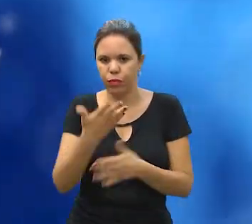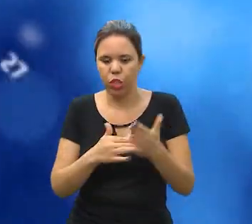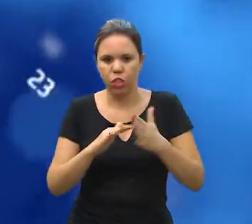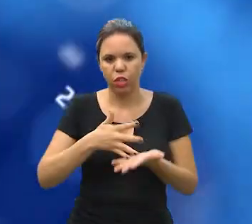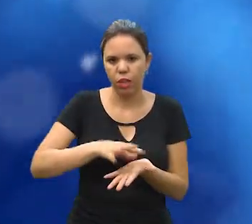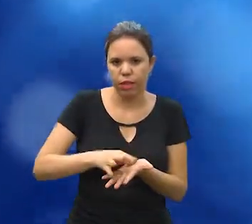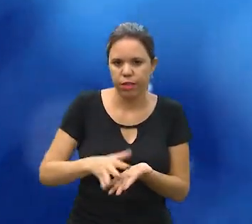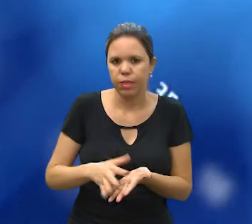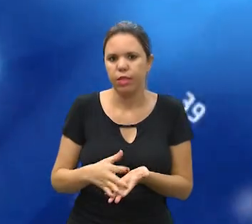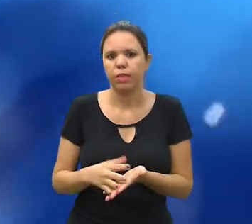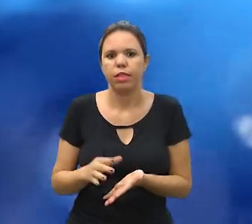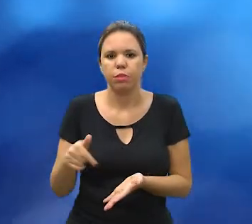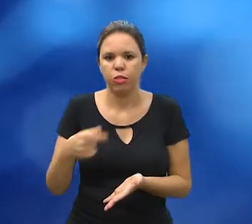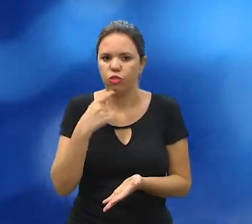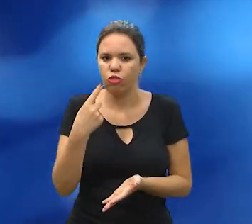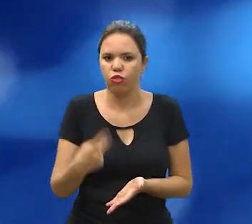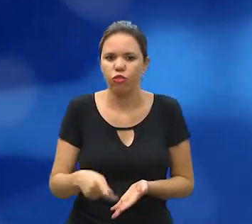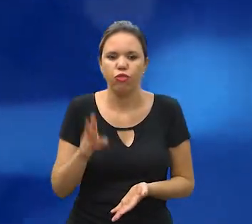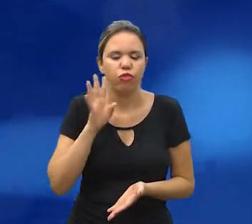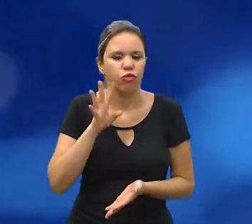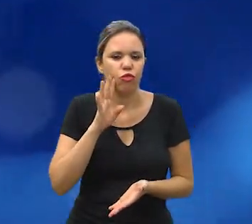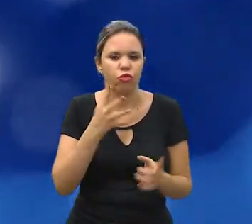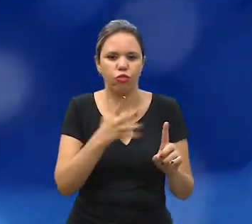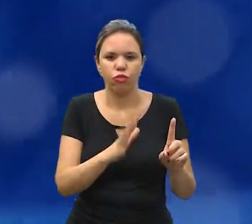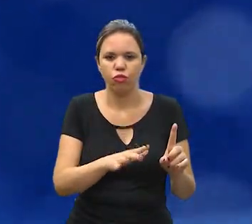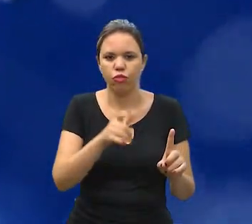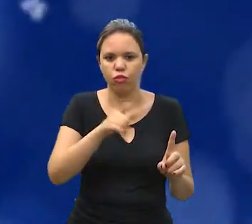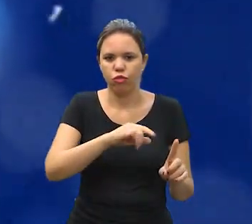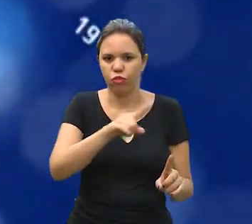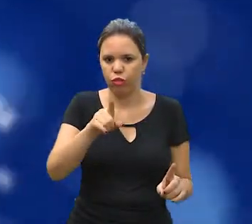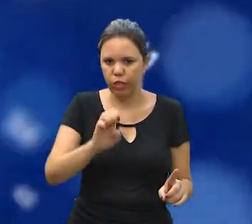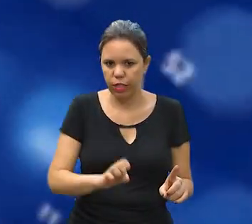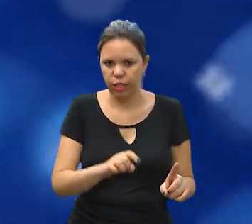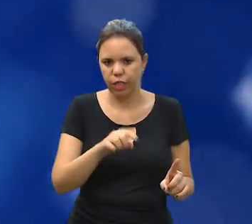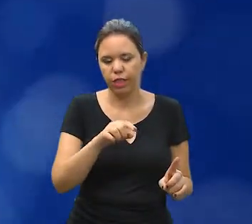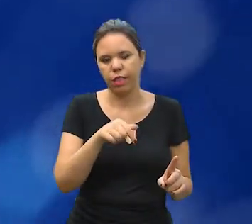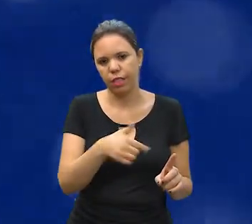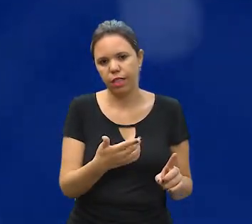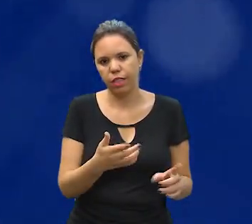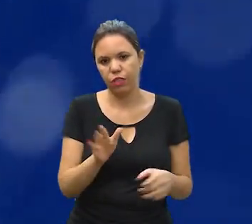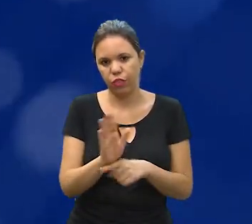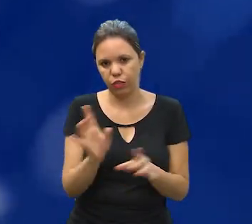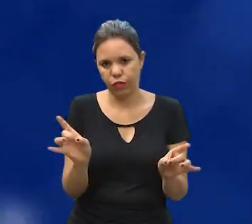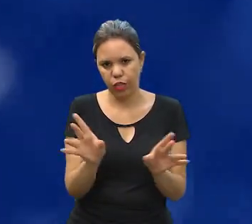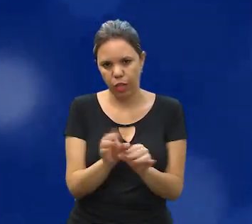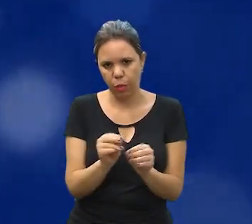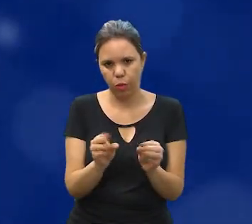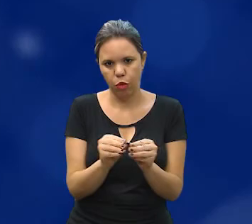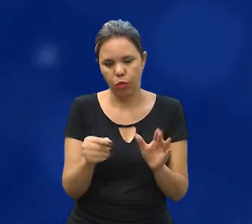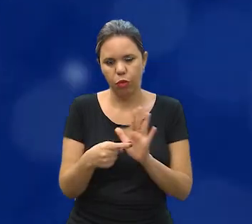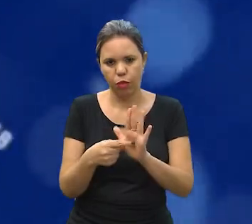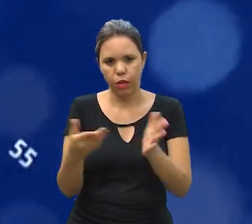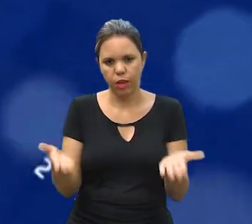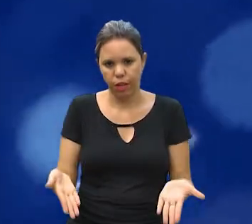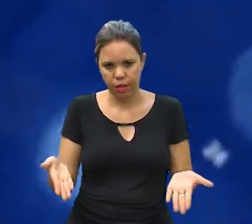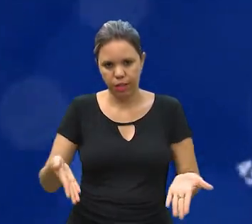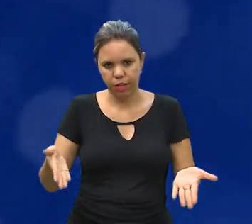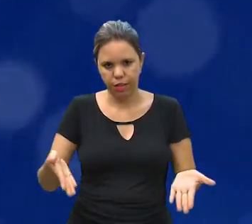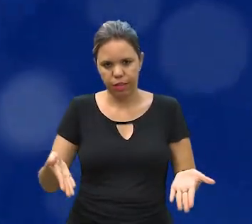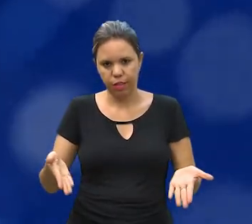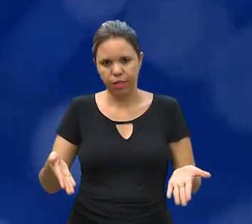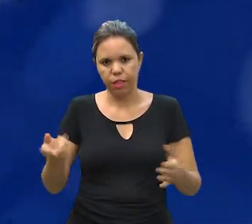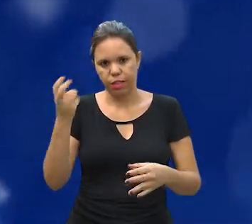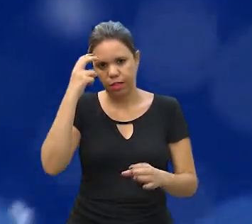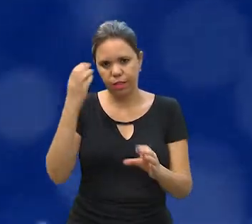algumas escolas de samba aqui de Campinas. Legal a homenagem aí para o Zequete. E assim que o vídeo ficar pronto, claro, nós vamos